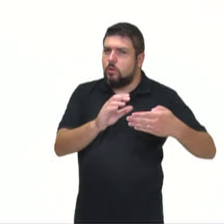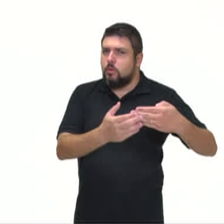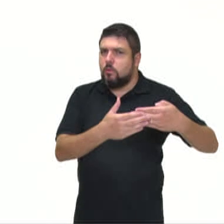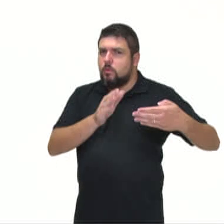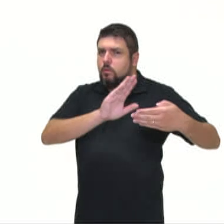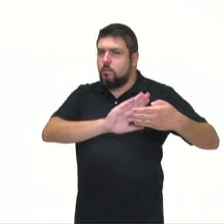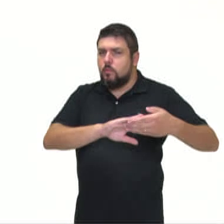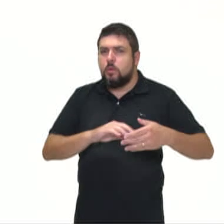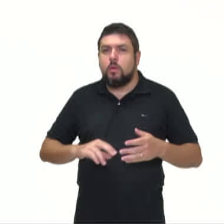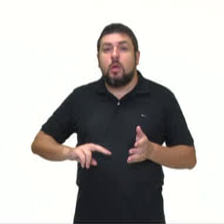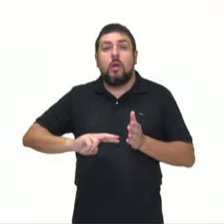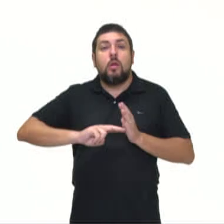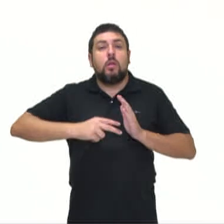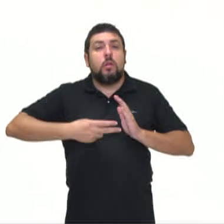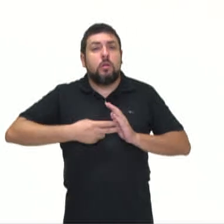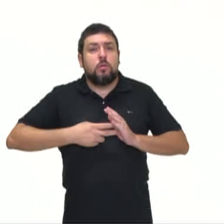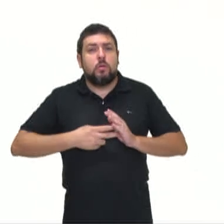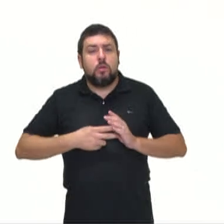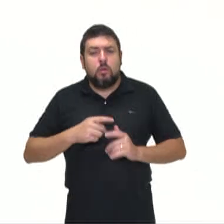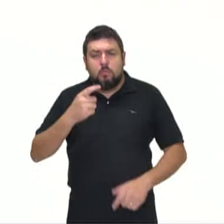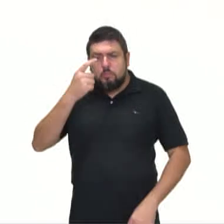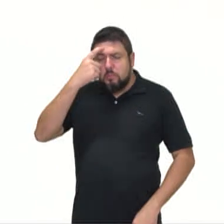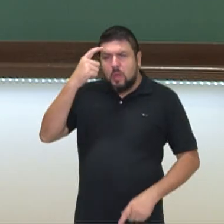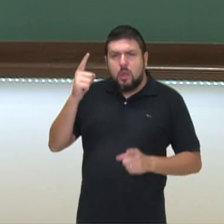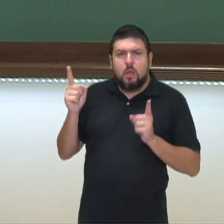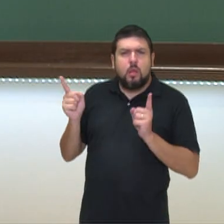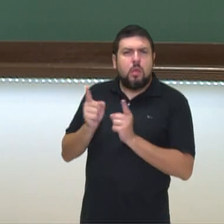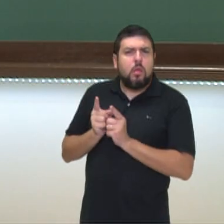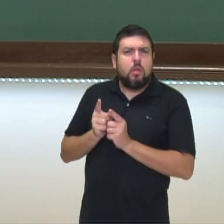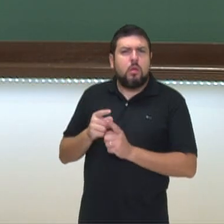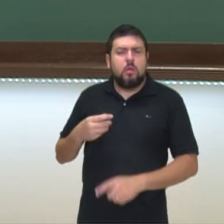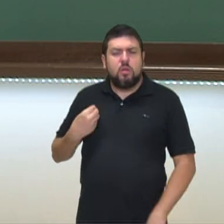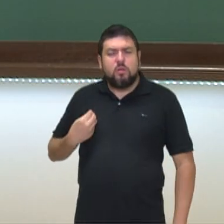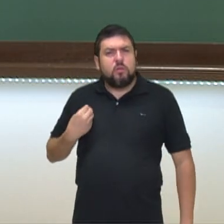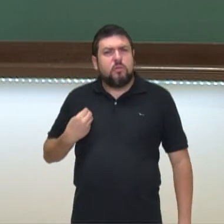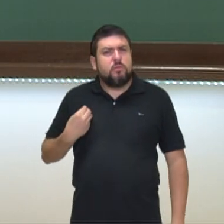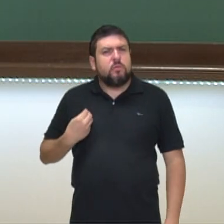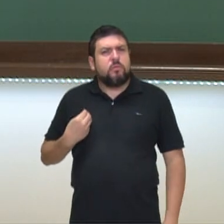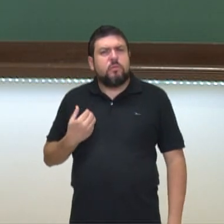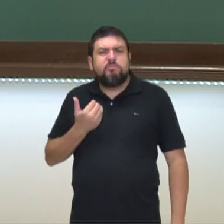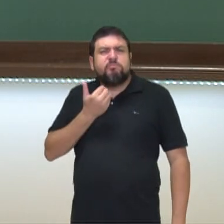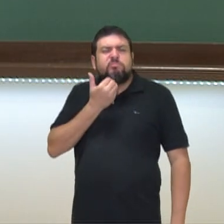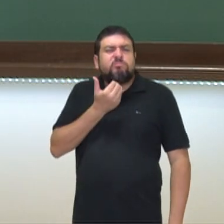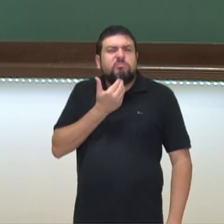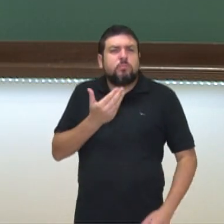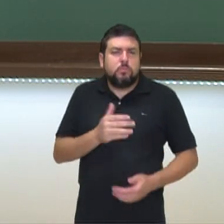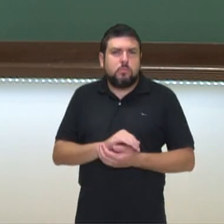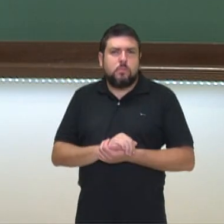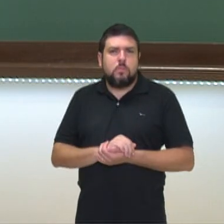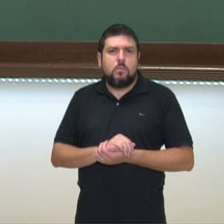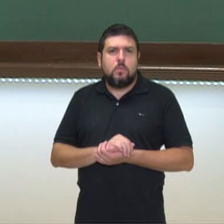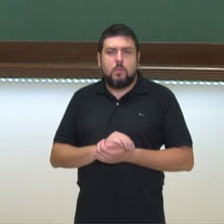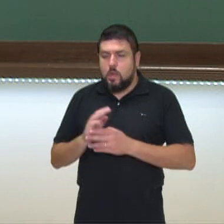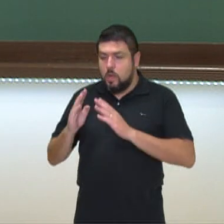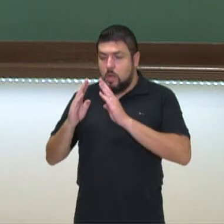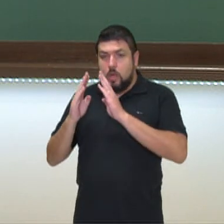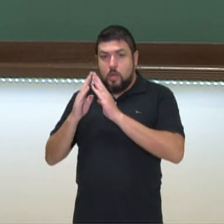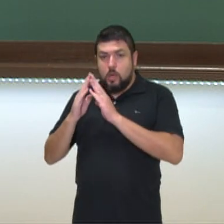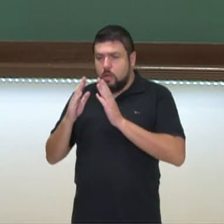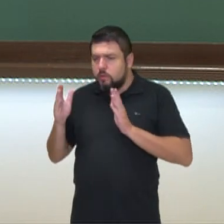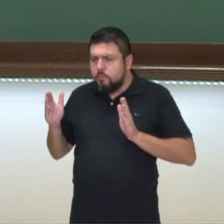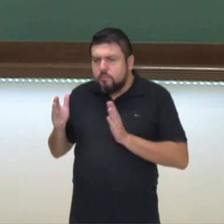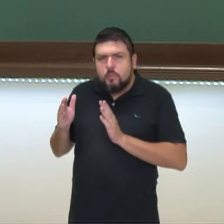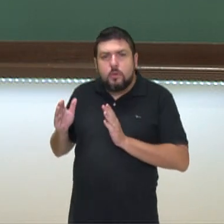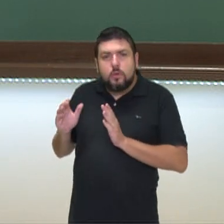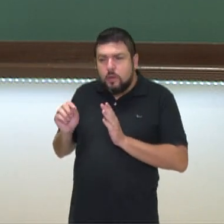vida mediana, restrita. Então, a outra ideia de conotação é que a morada pequena é que era muito limitado